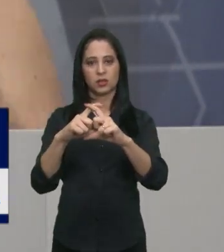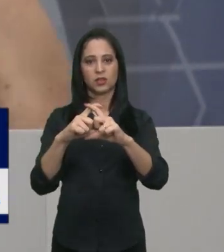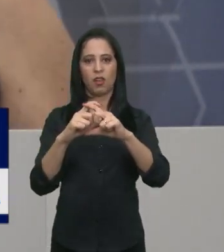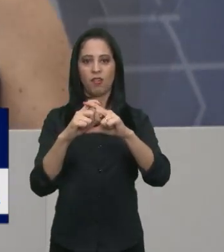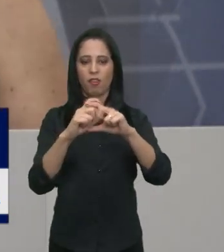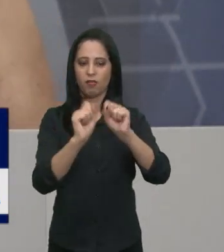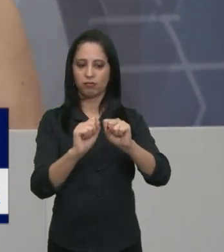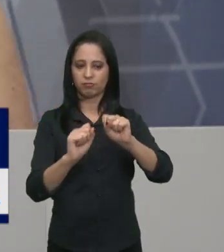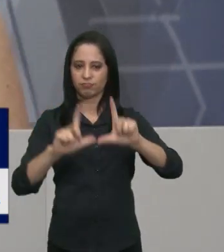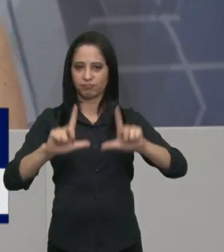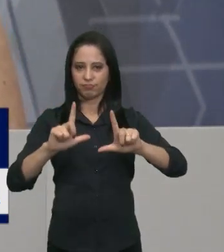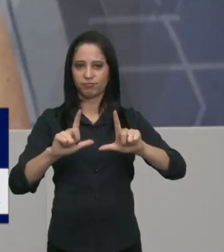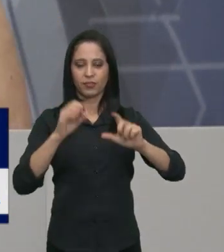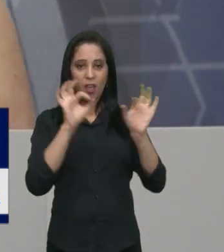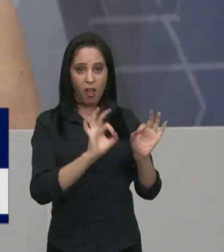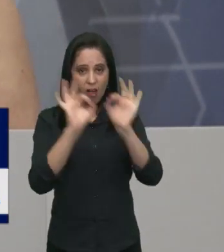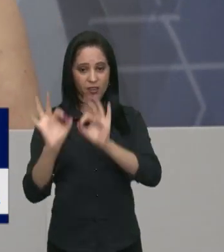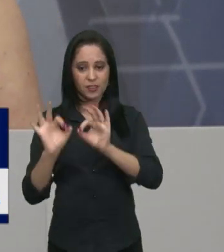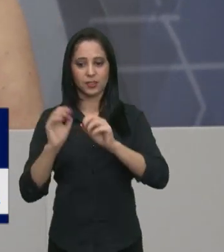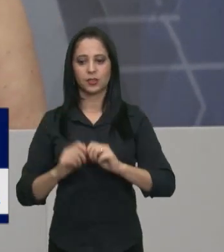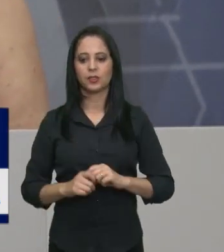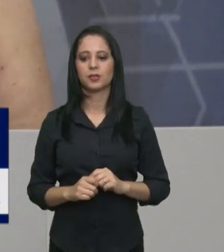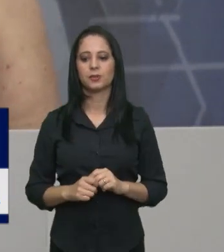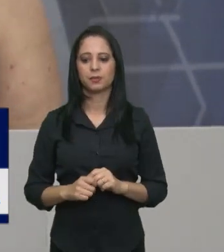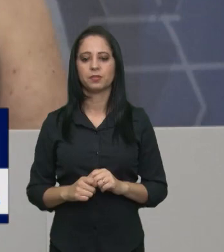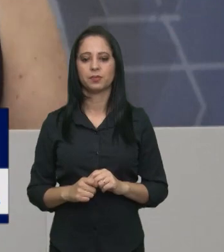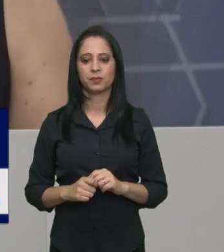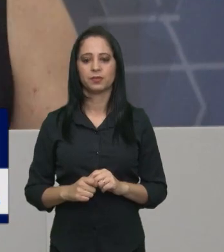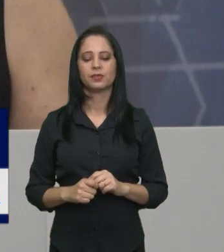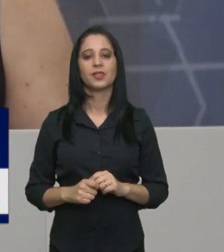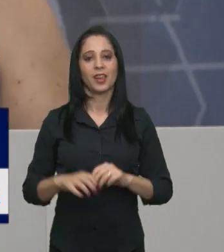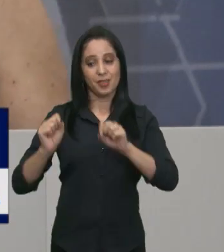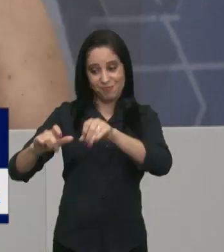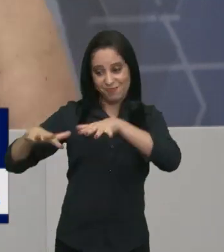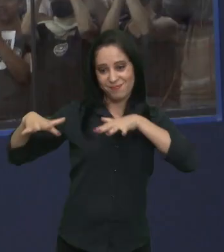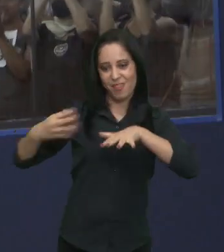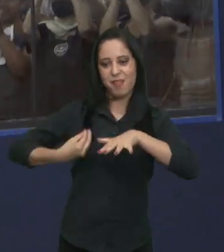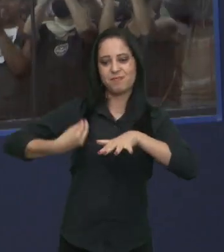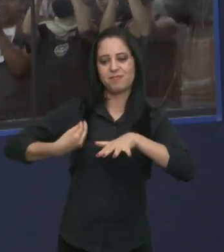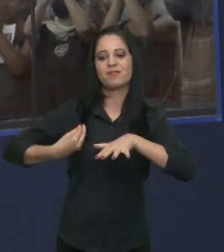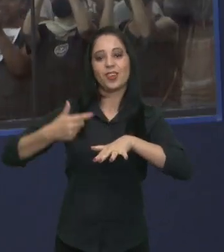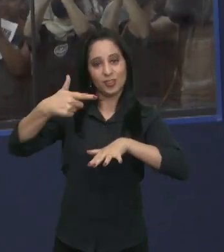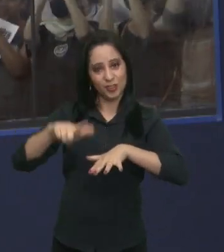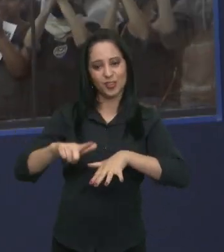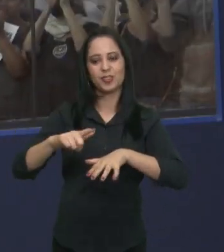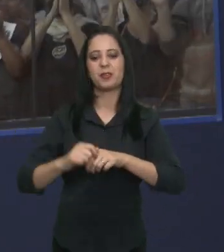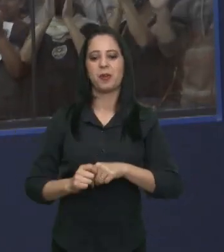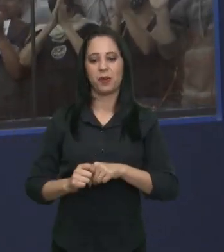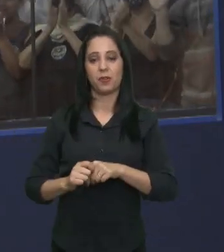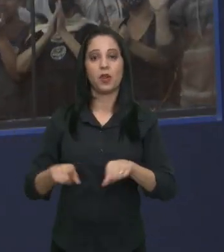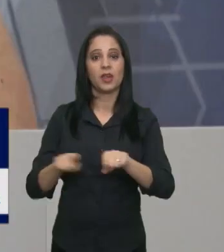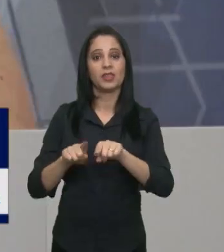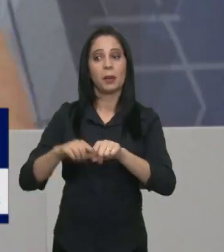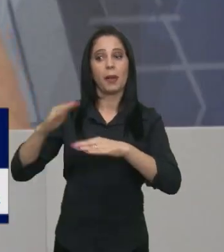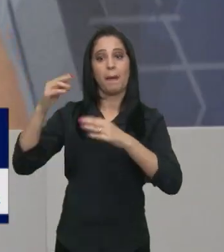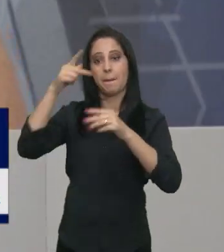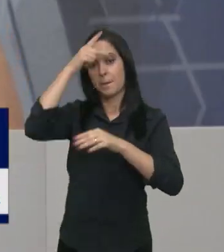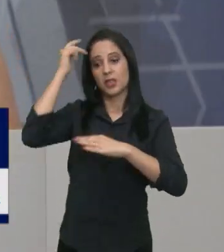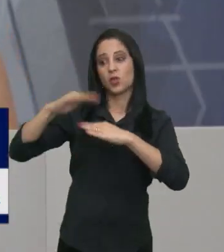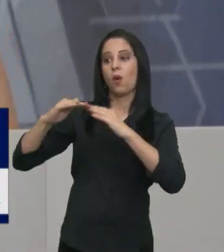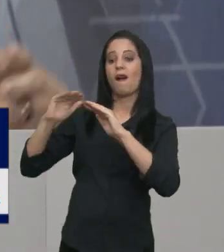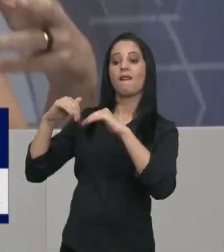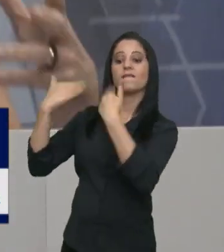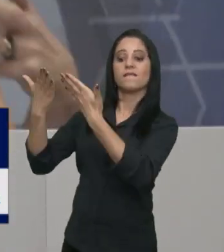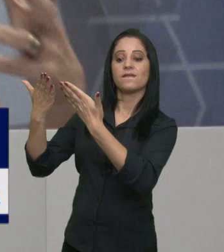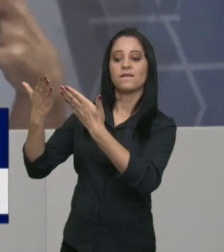os colegas servidores e servidoras que estão aqui na galeria, mais uma vez, né, os servidores que estão lá fora e que estão nos acompanhando, que